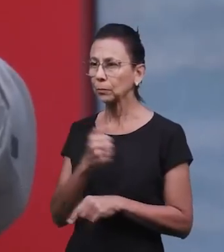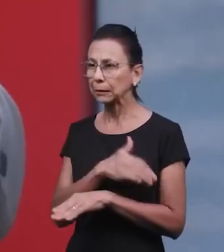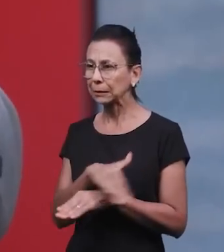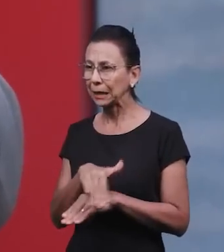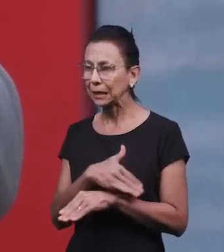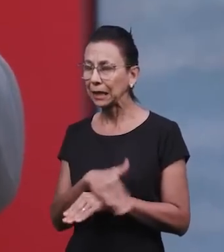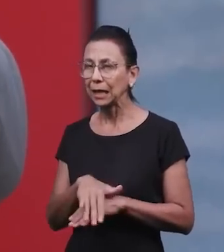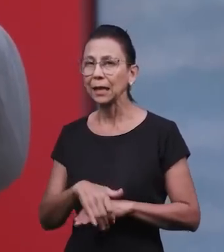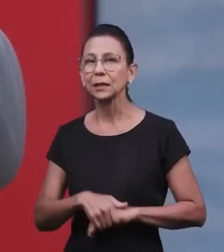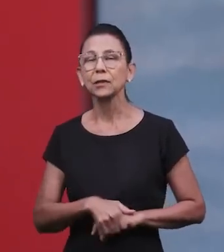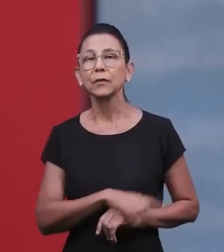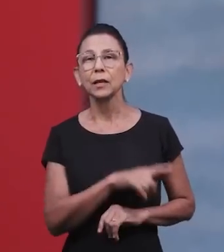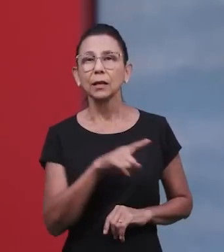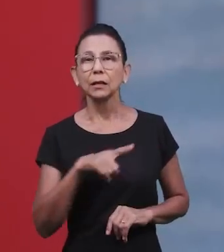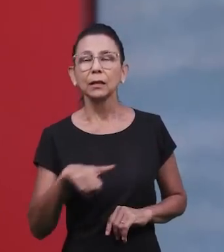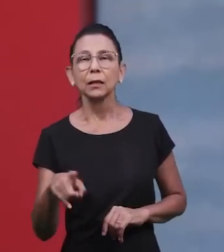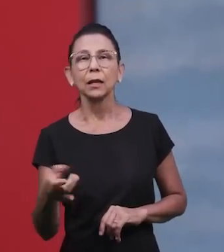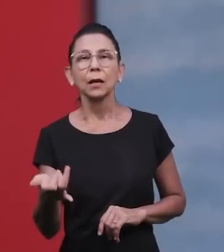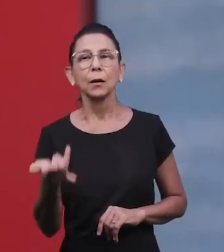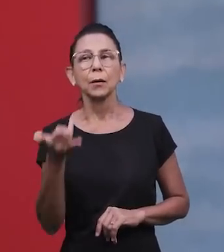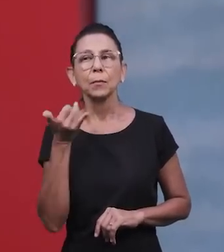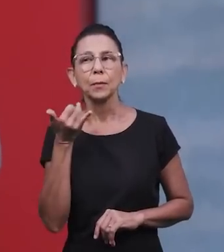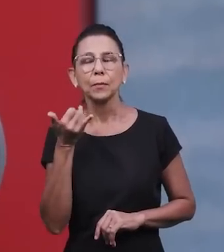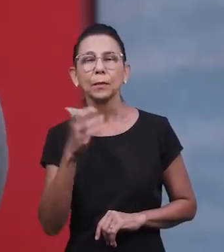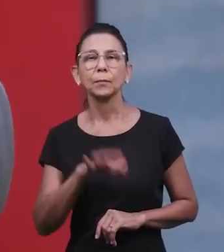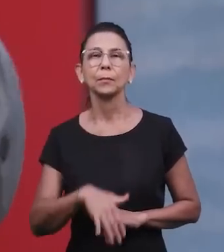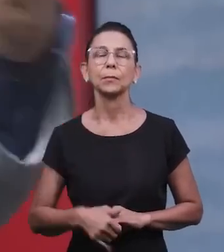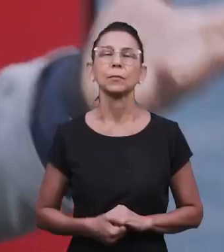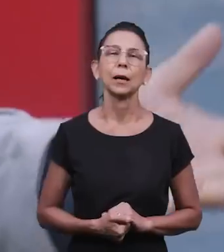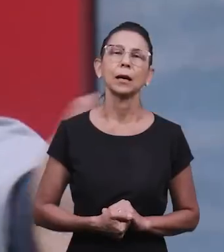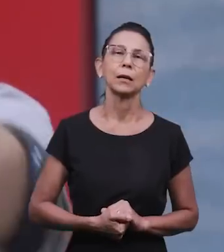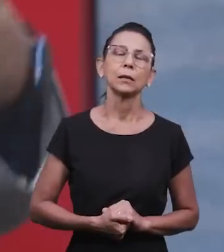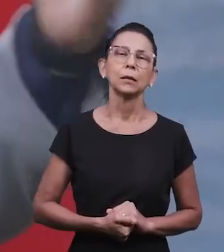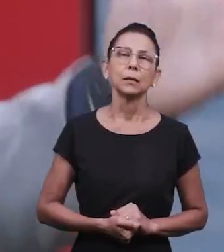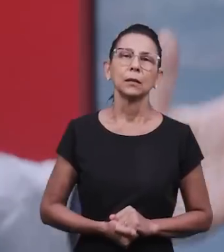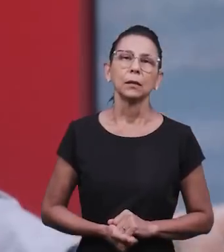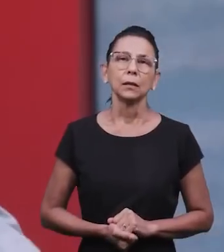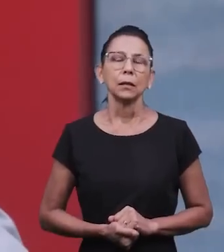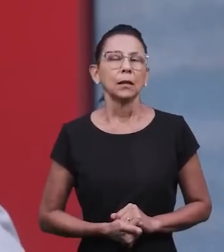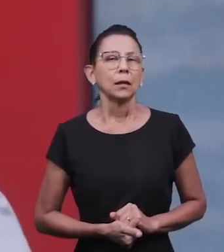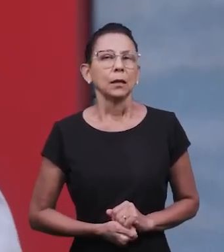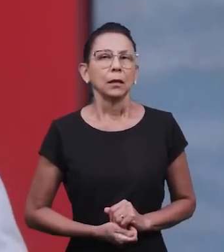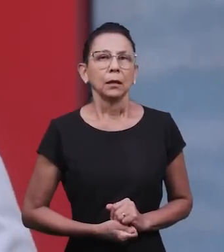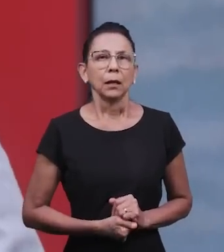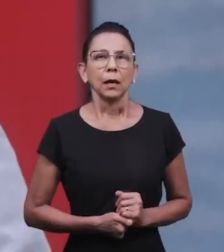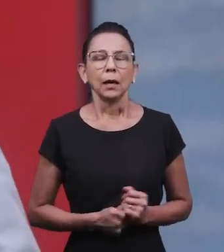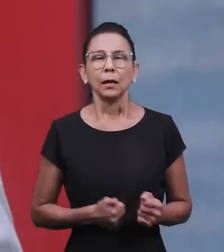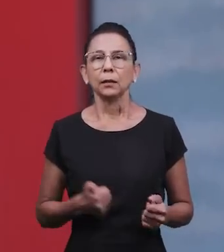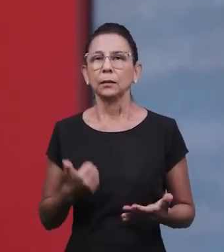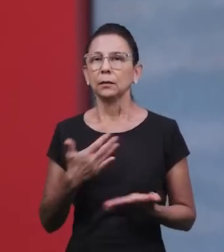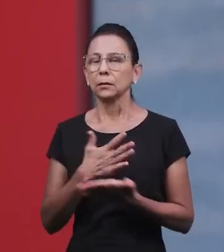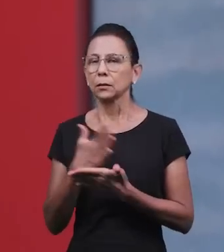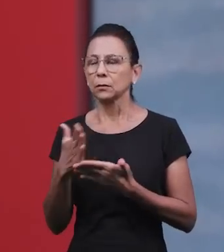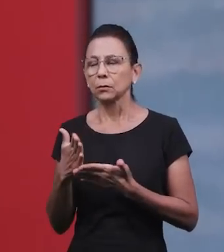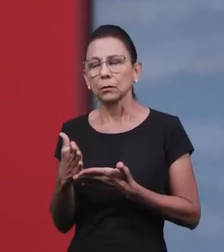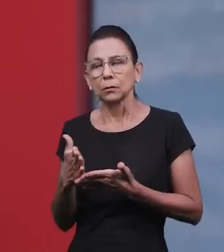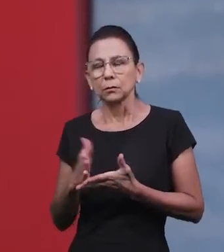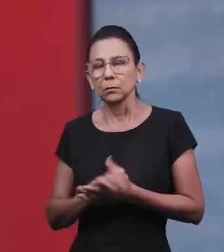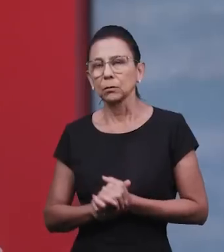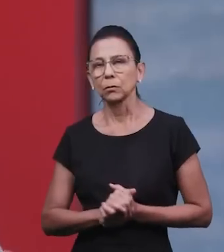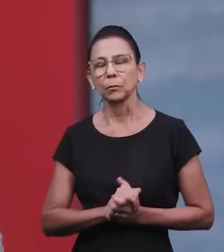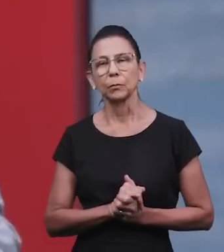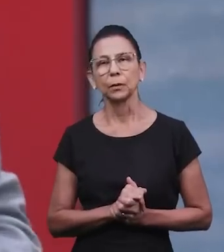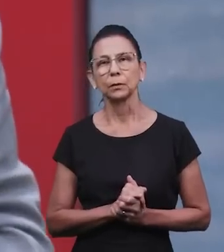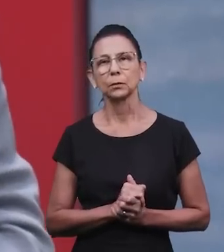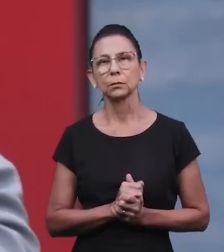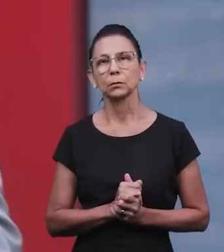filho nesse ambiente, e aí vão fazer ali uma chantagem, seja um golpe de qualquer natureza. Então é muito importante